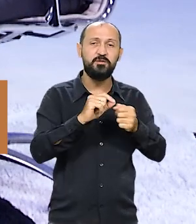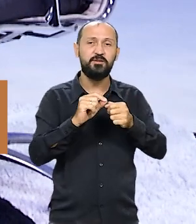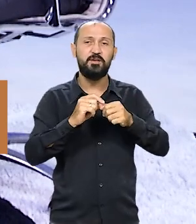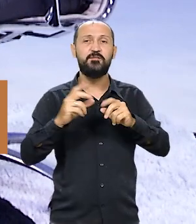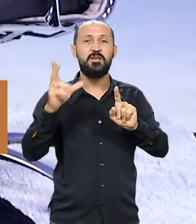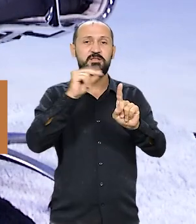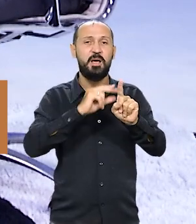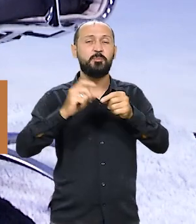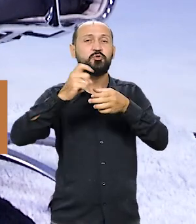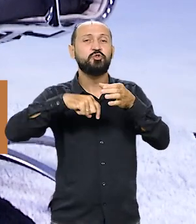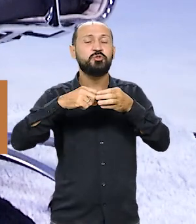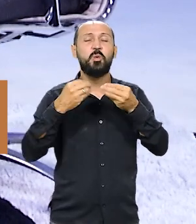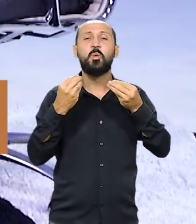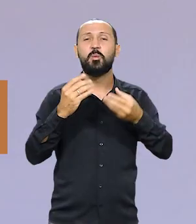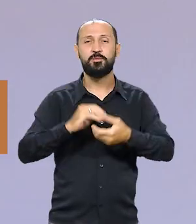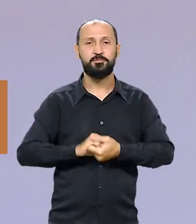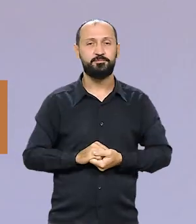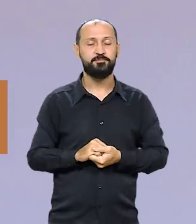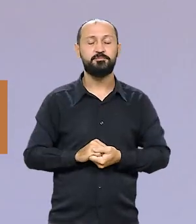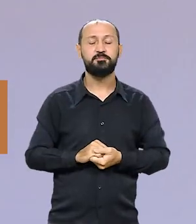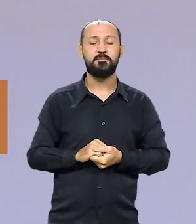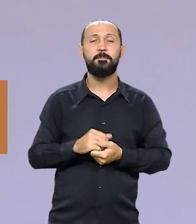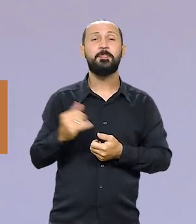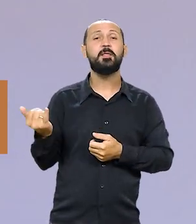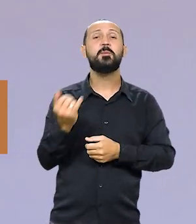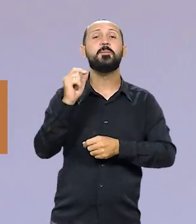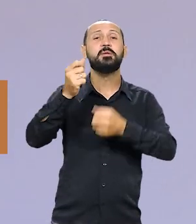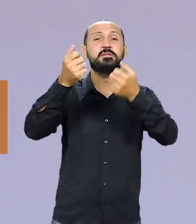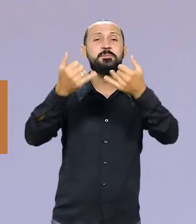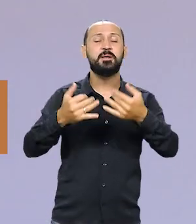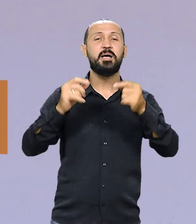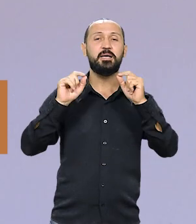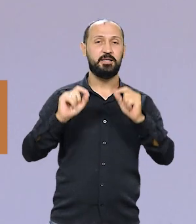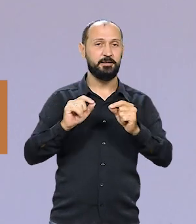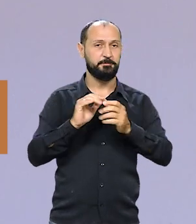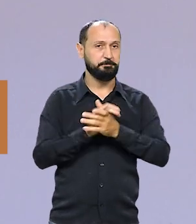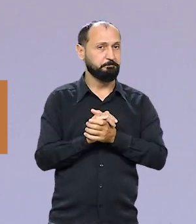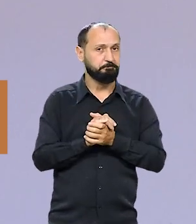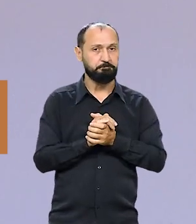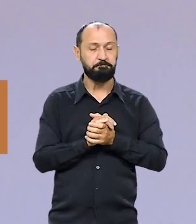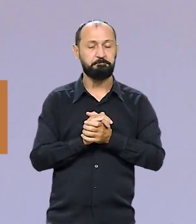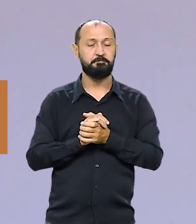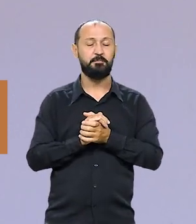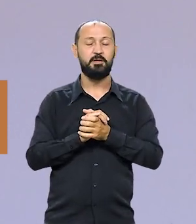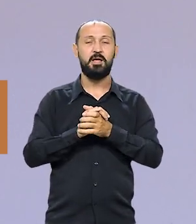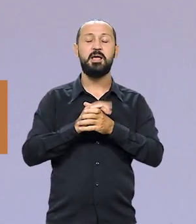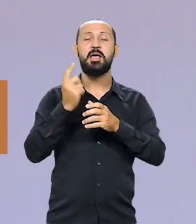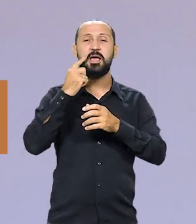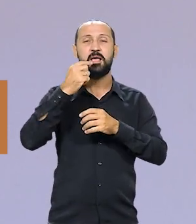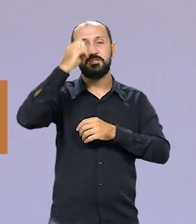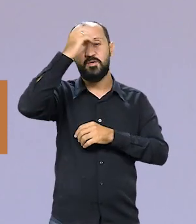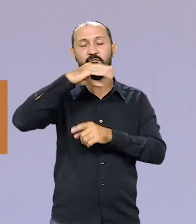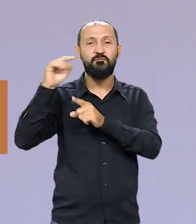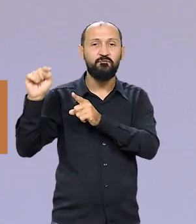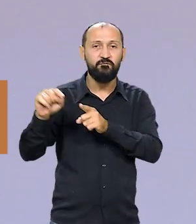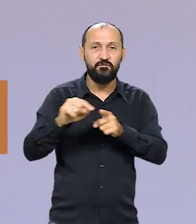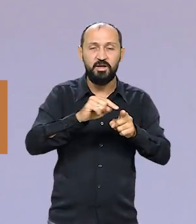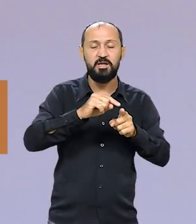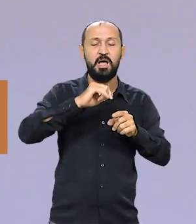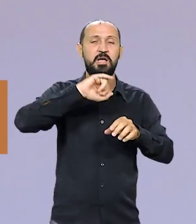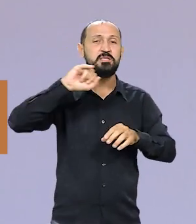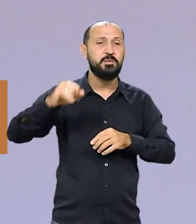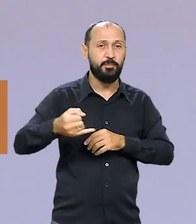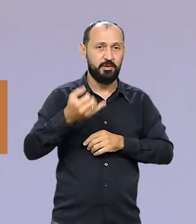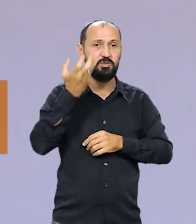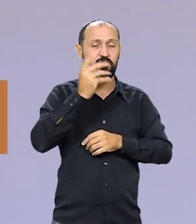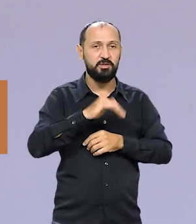adolescente, vítima de abuso sexual? Então, inicialmente é importante falar que a violência, exploração